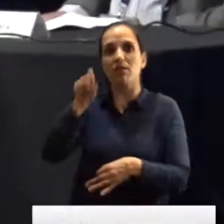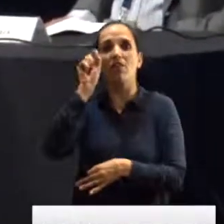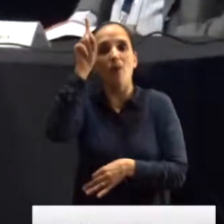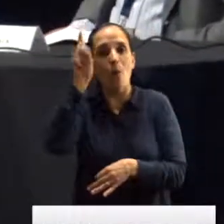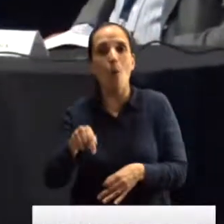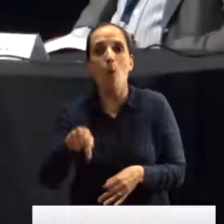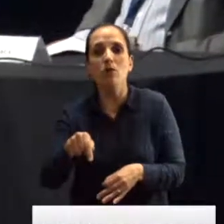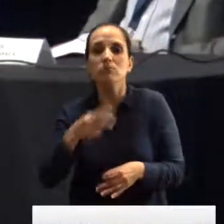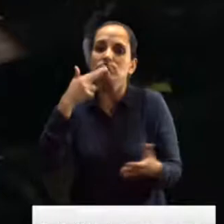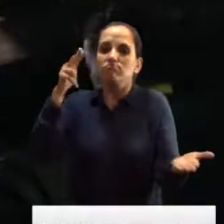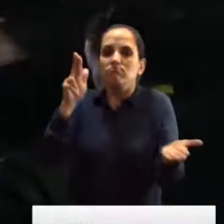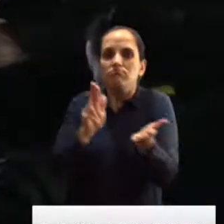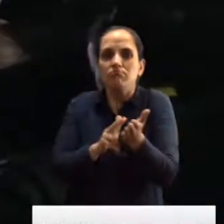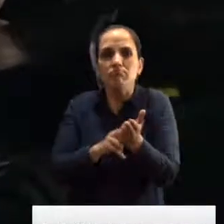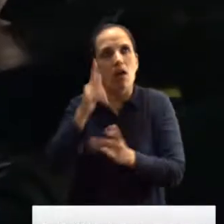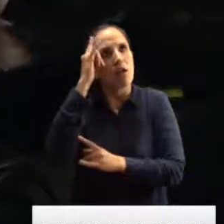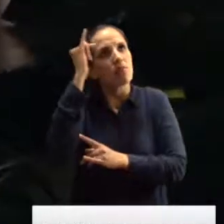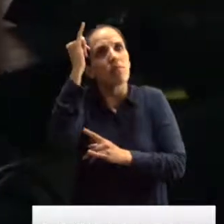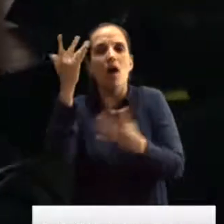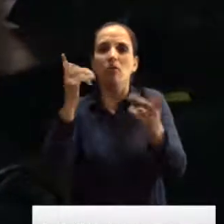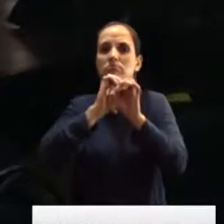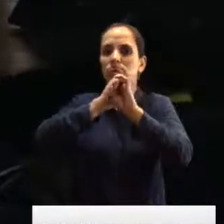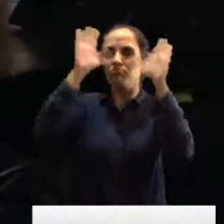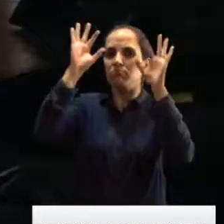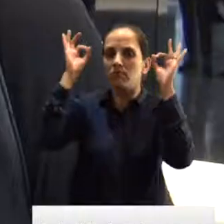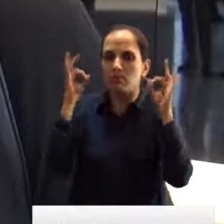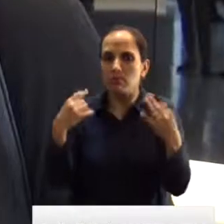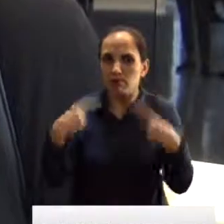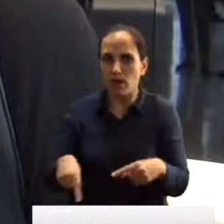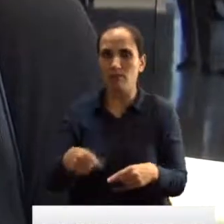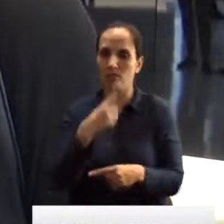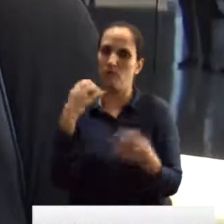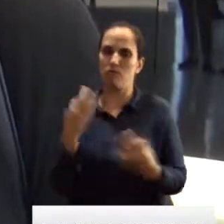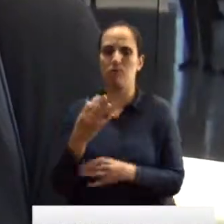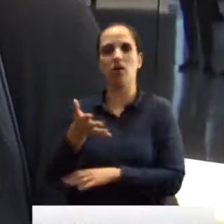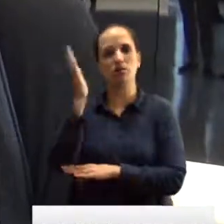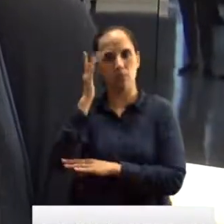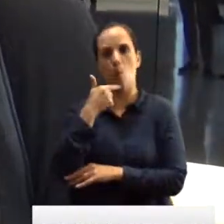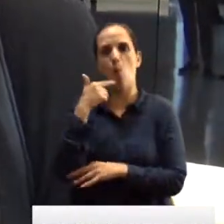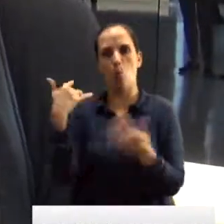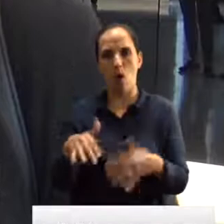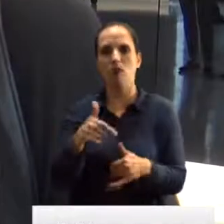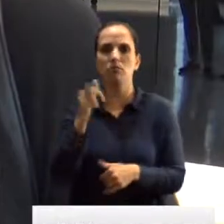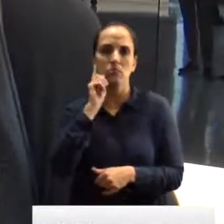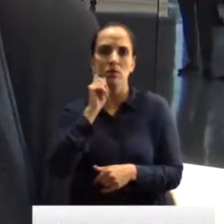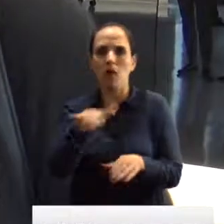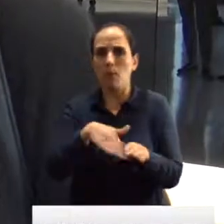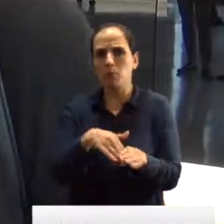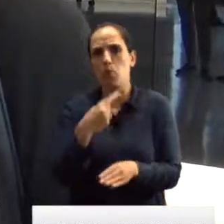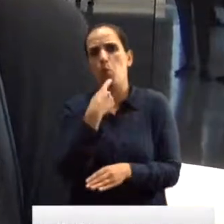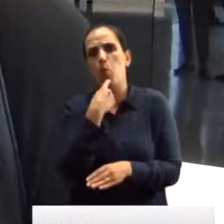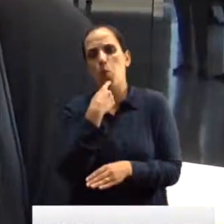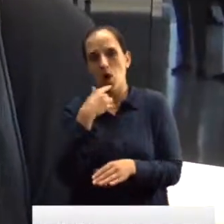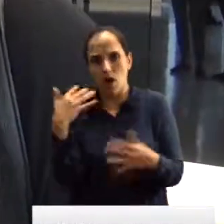vão concretamente com uma ideia mais reforçada. É de facto um grande seminário, pelo menos só pelo número de participantes, mas